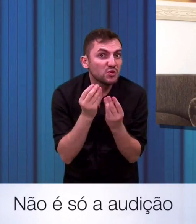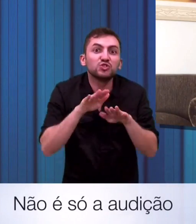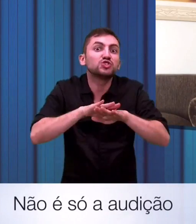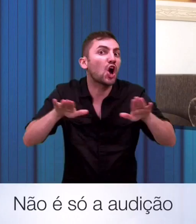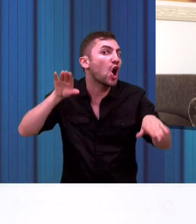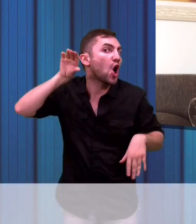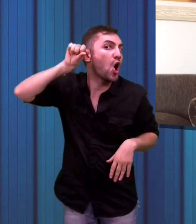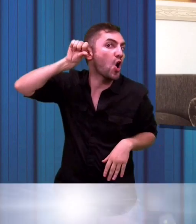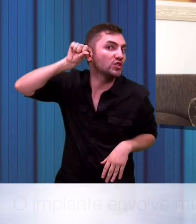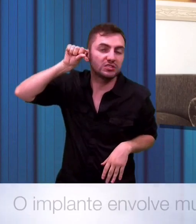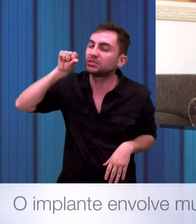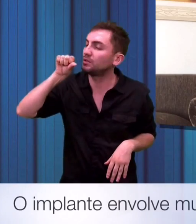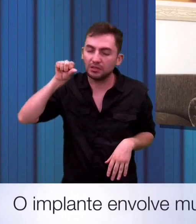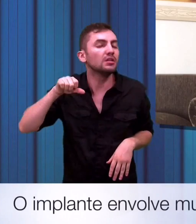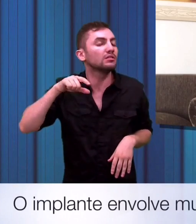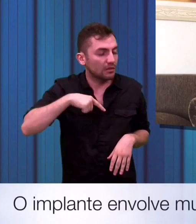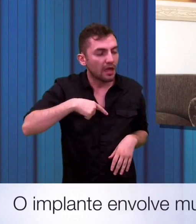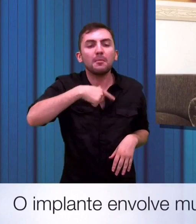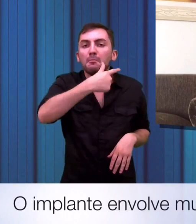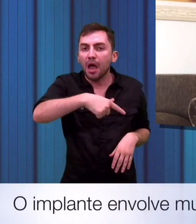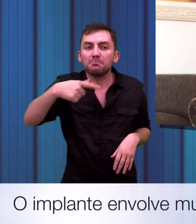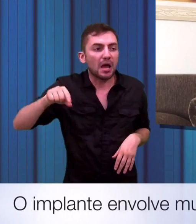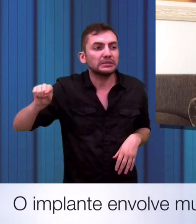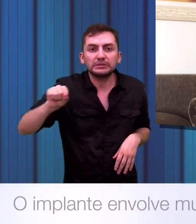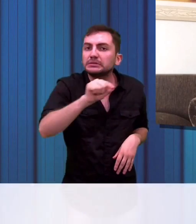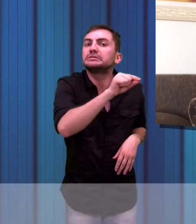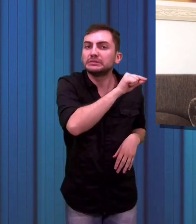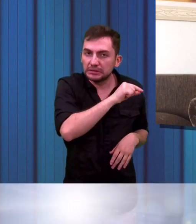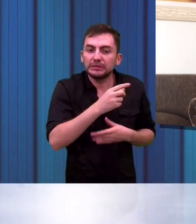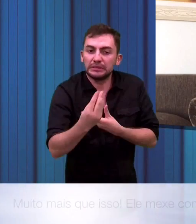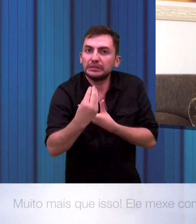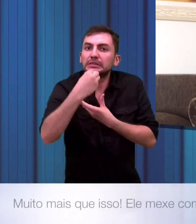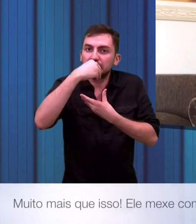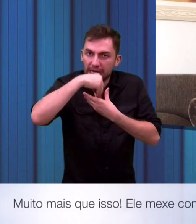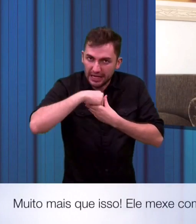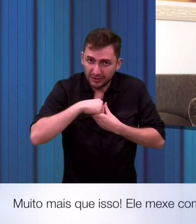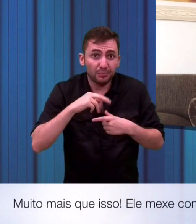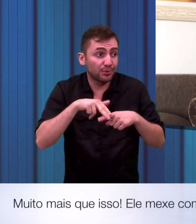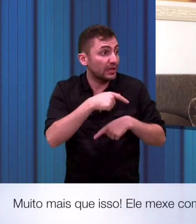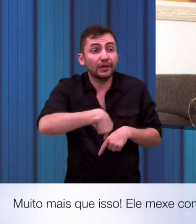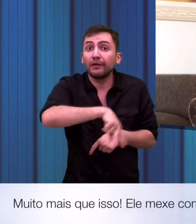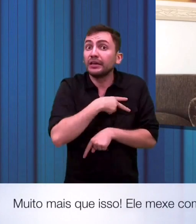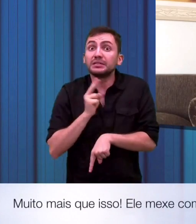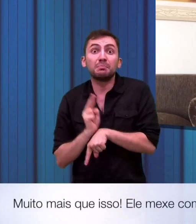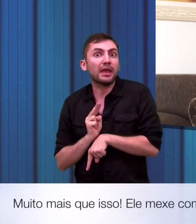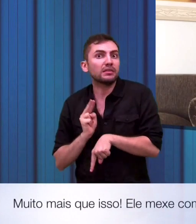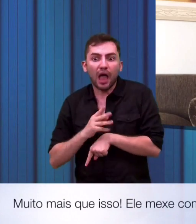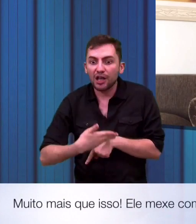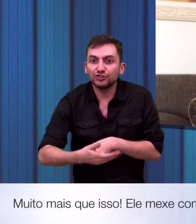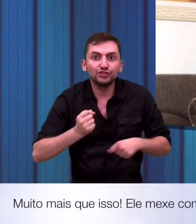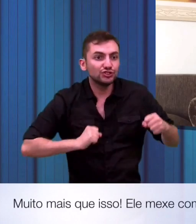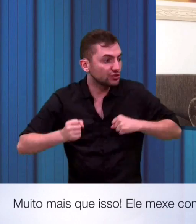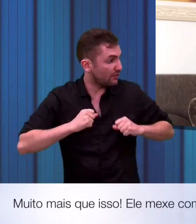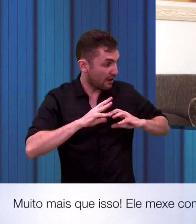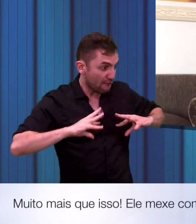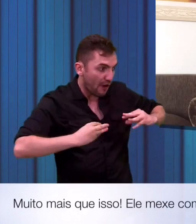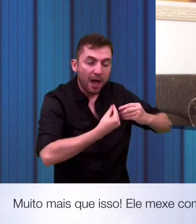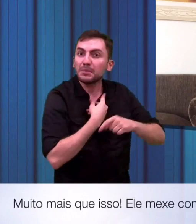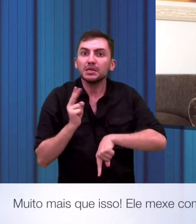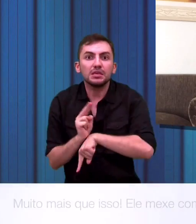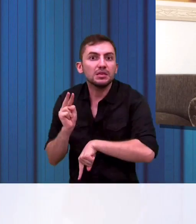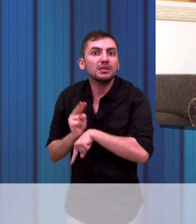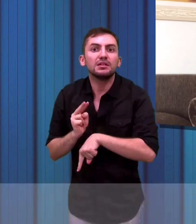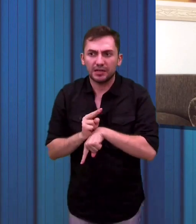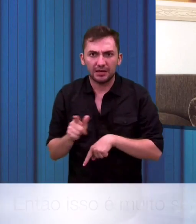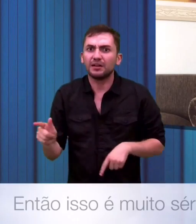Não é só a audição. O implante envolve muito mais que isso. Ele mexe com expectativas, ele mexe com